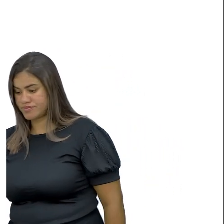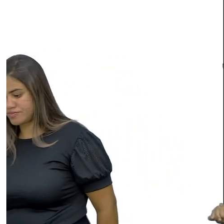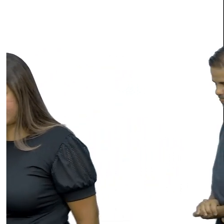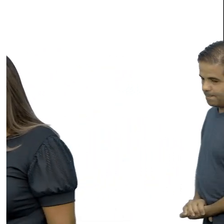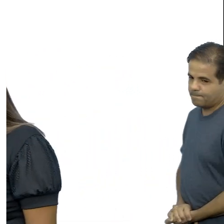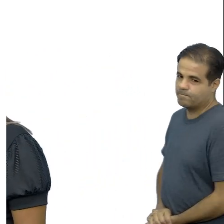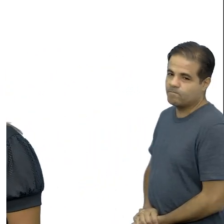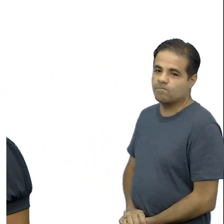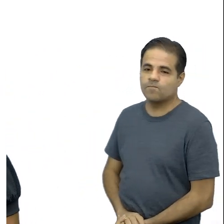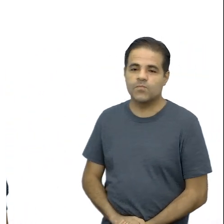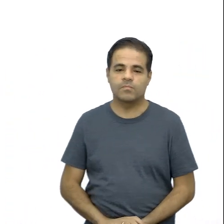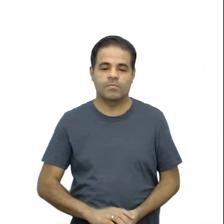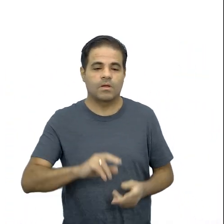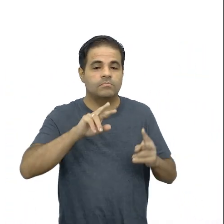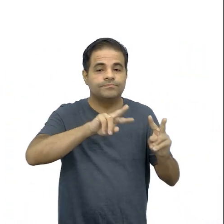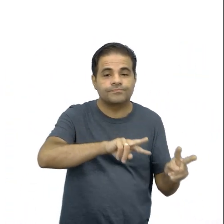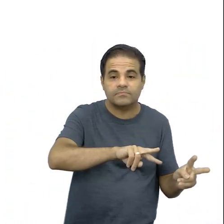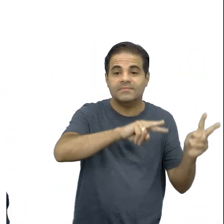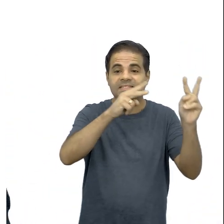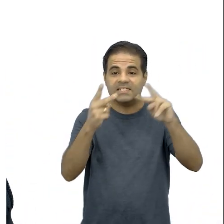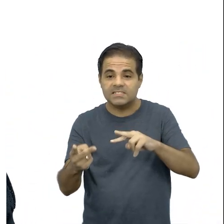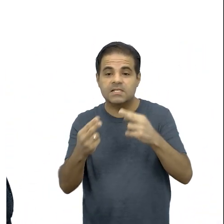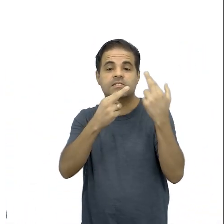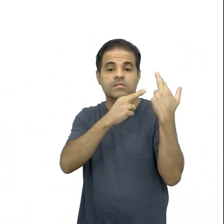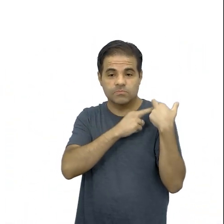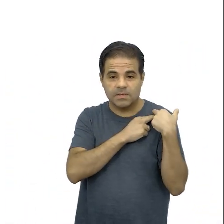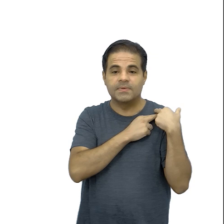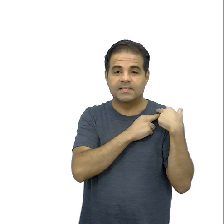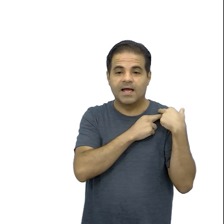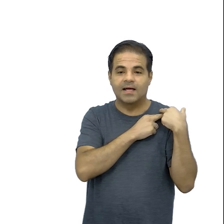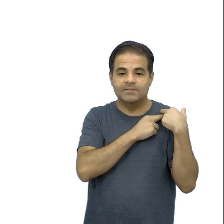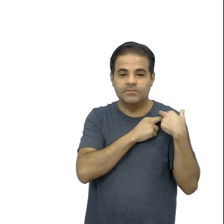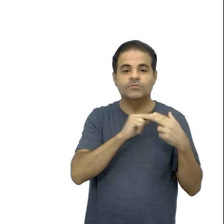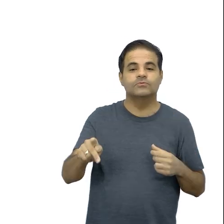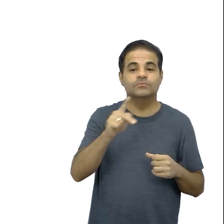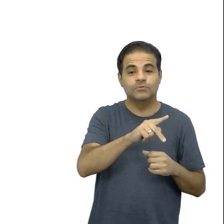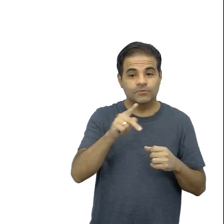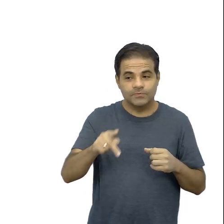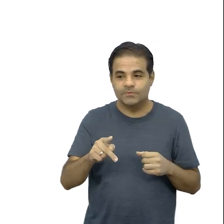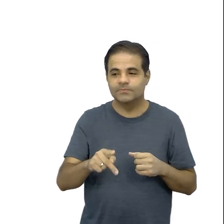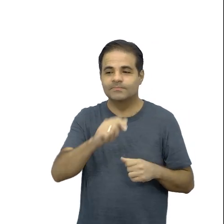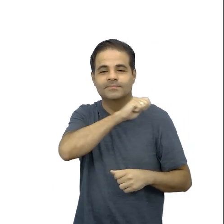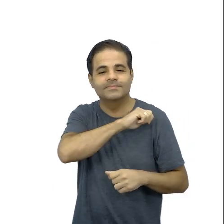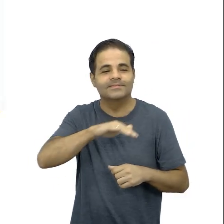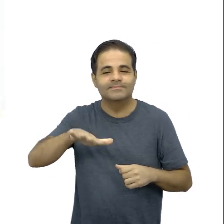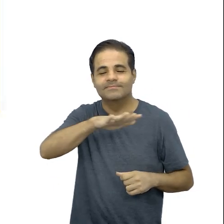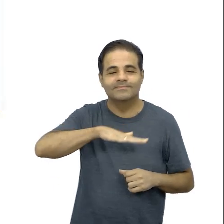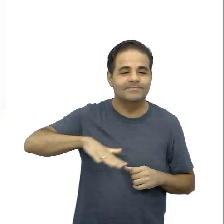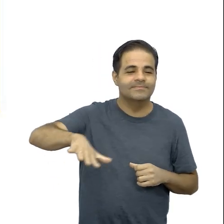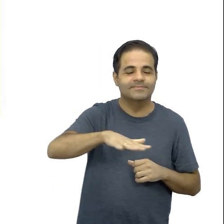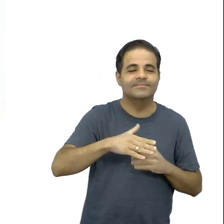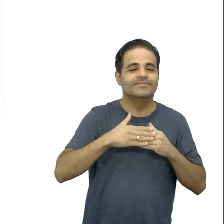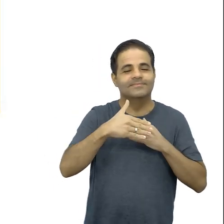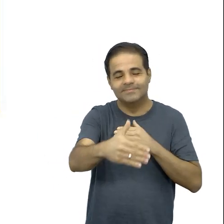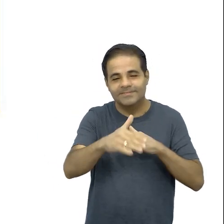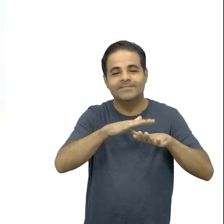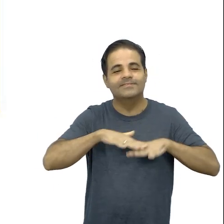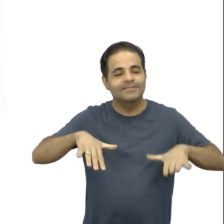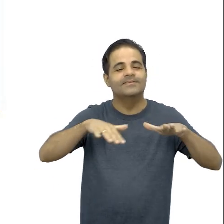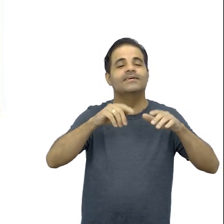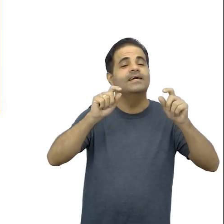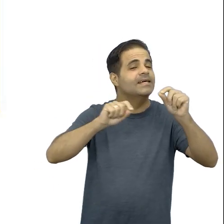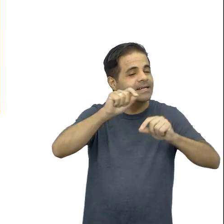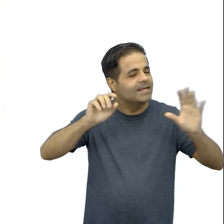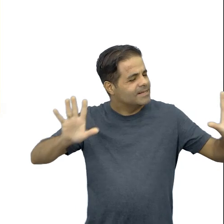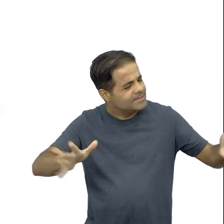vai transferindo essa responsabilidade, né, do professor para os estudantes. O próximo modo